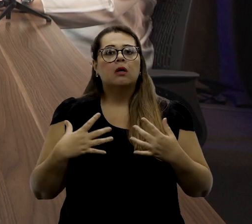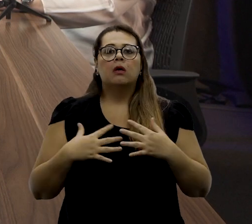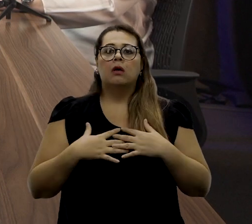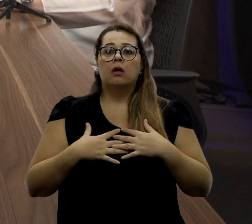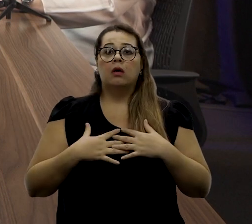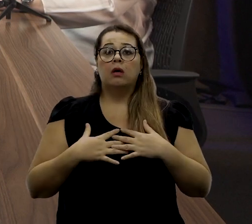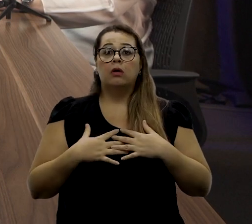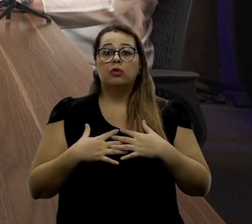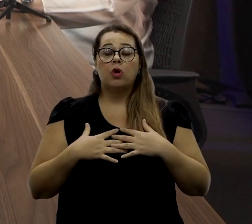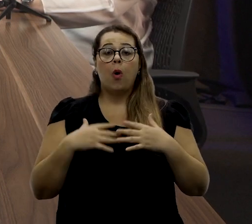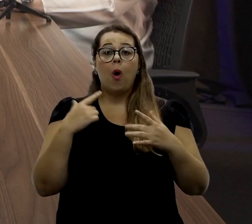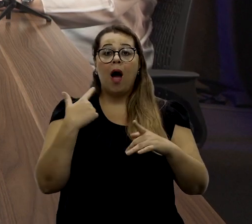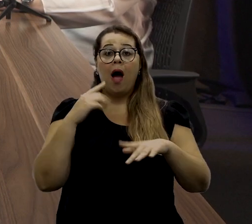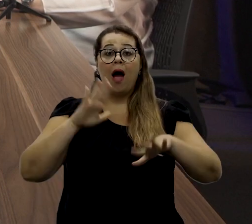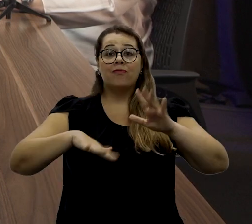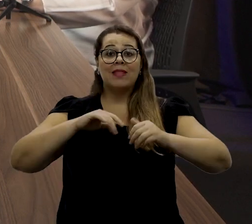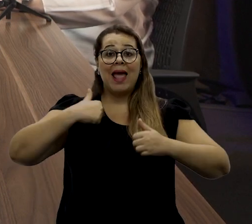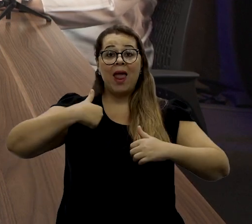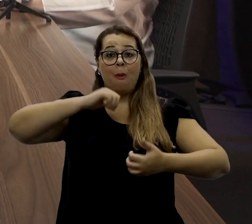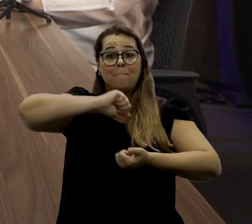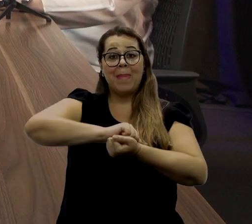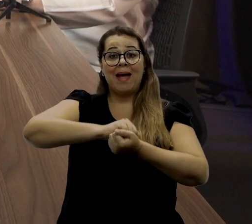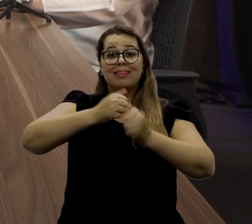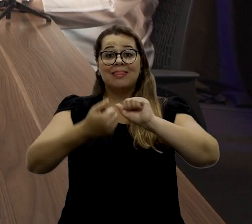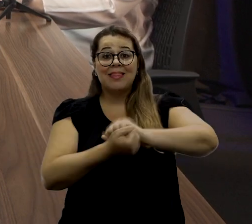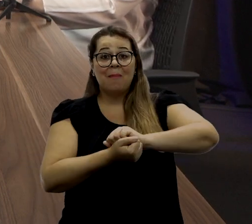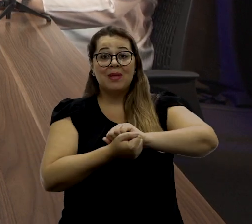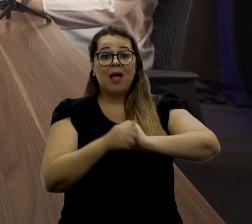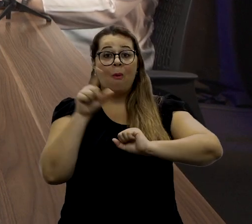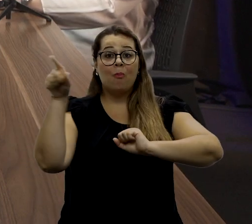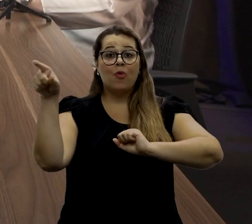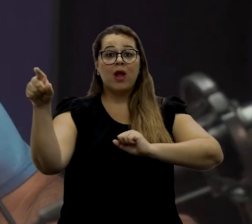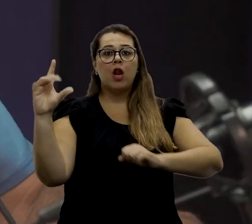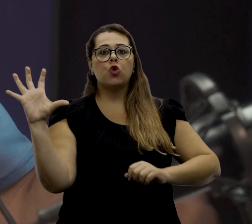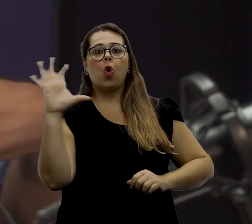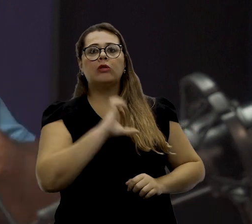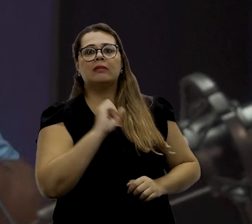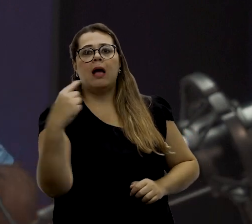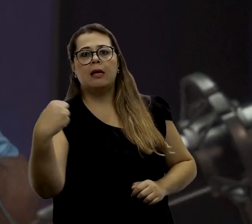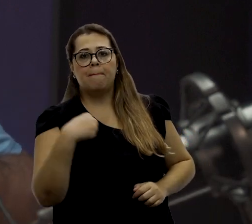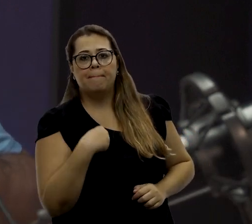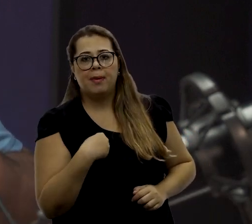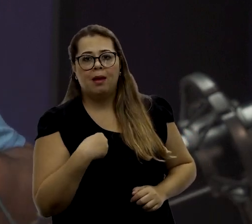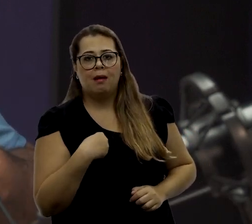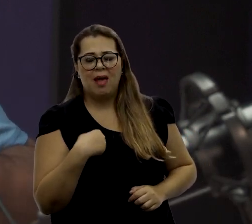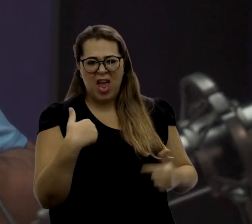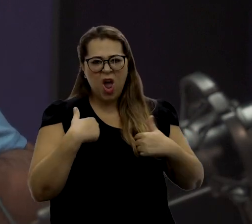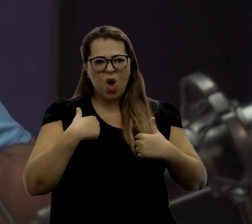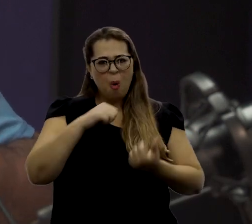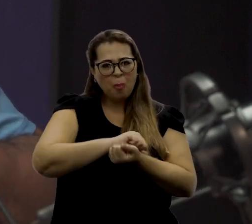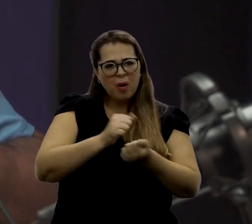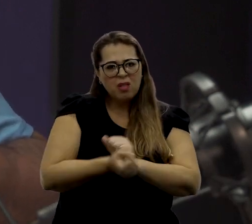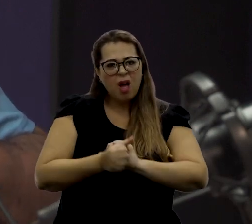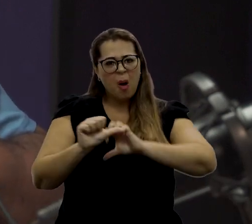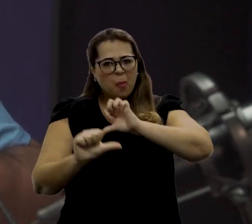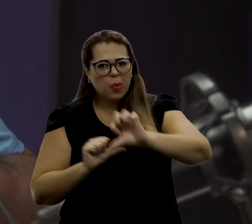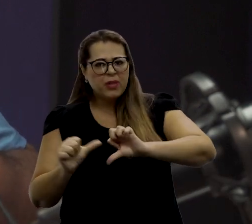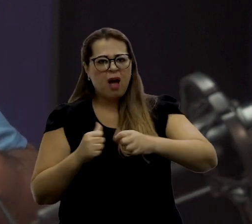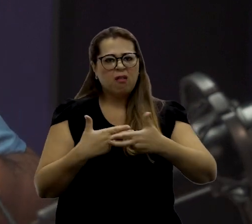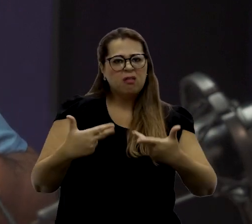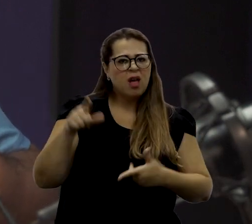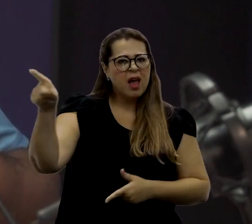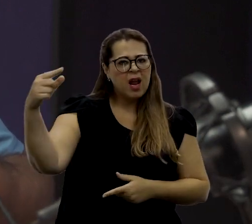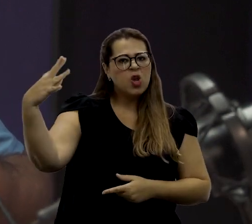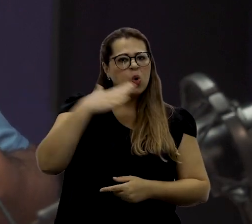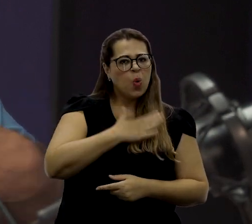das pessoas para agradar o outro somente. Né, e muitas vezes isso nos frustra como pessoa, né?